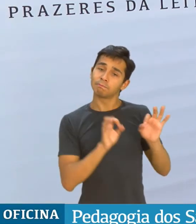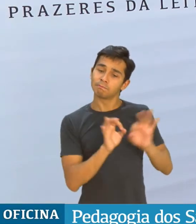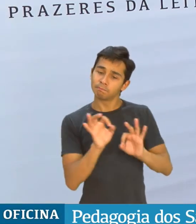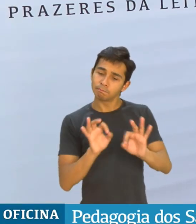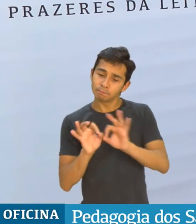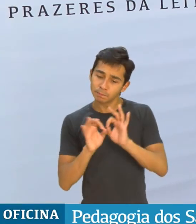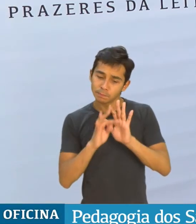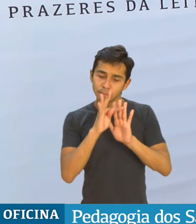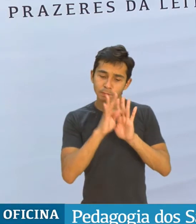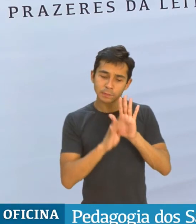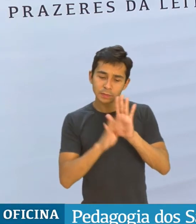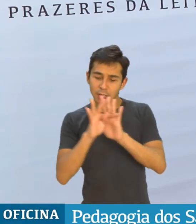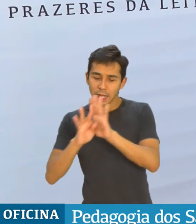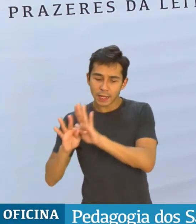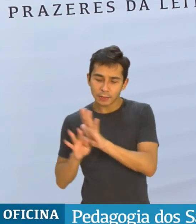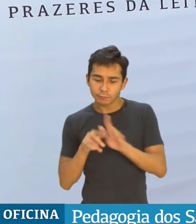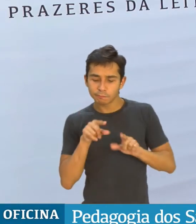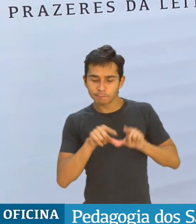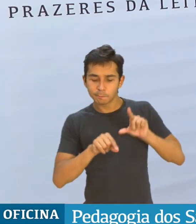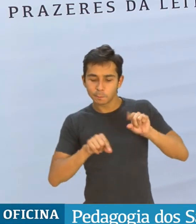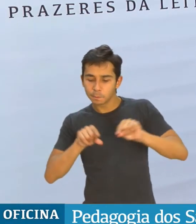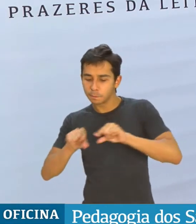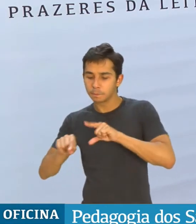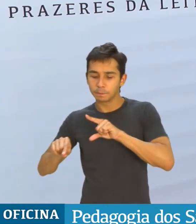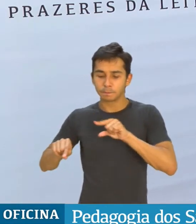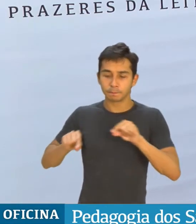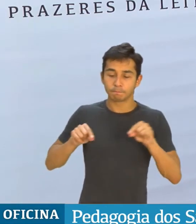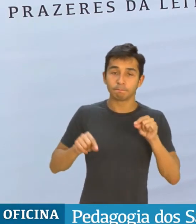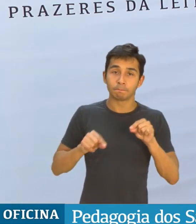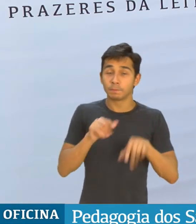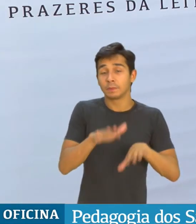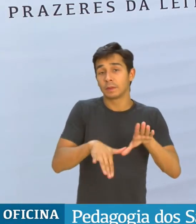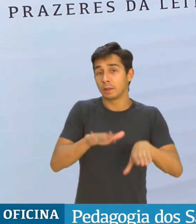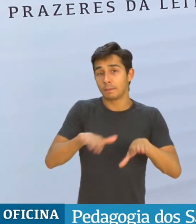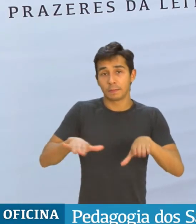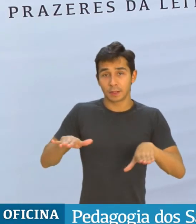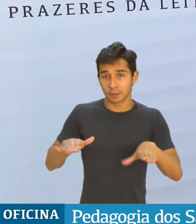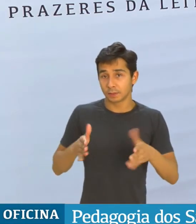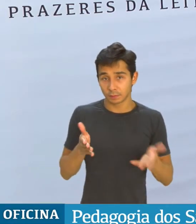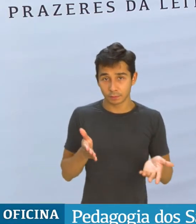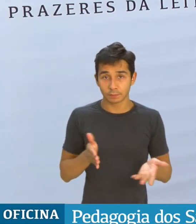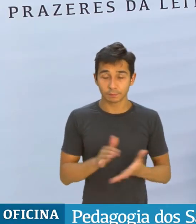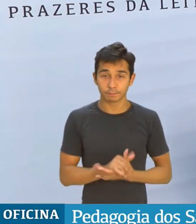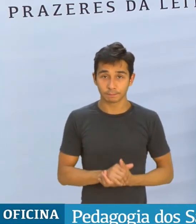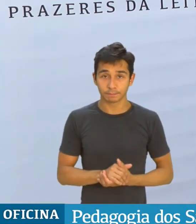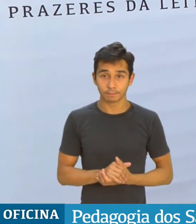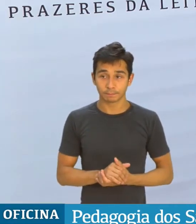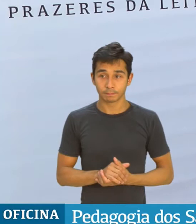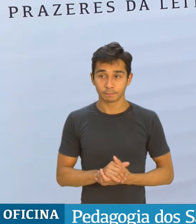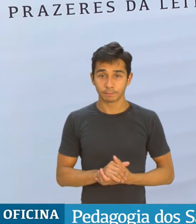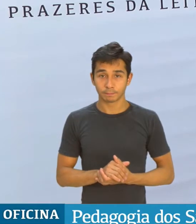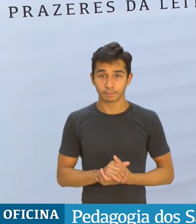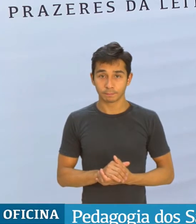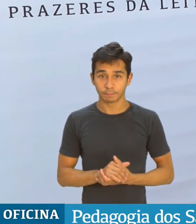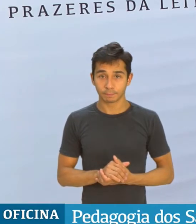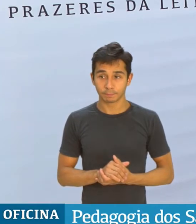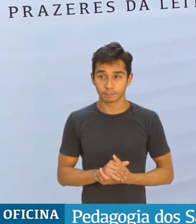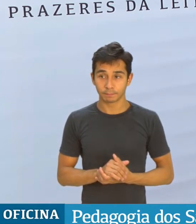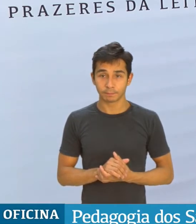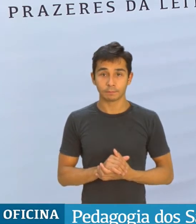vai adotar para fazer esse trabalho, né? É isso.